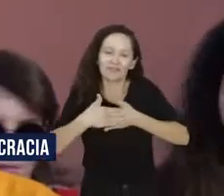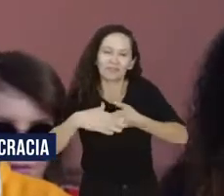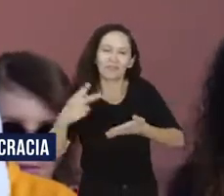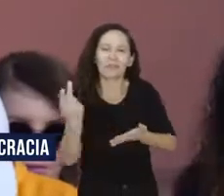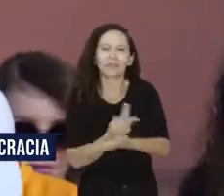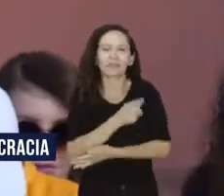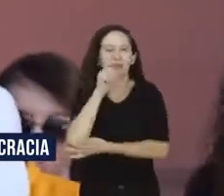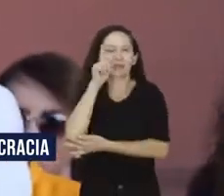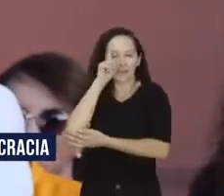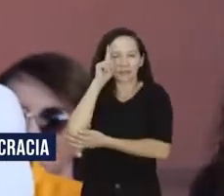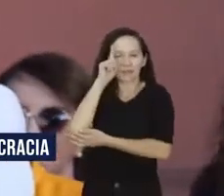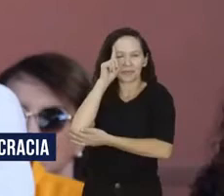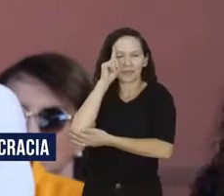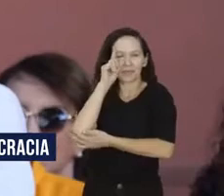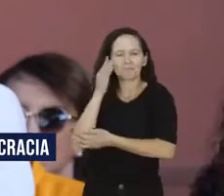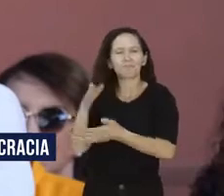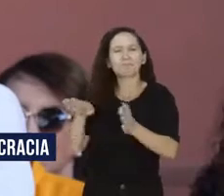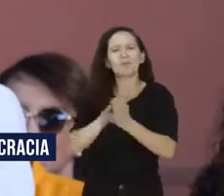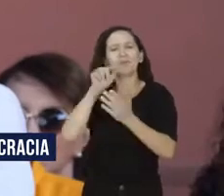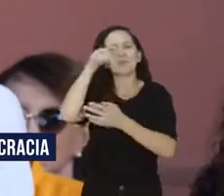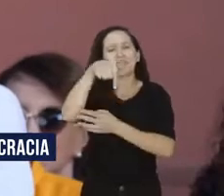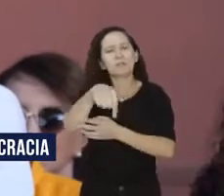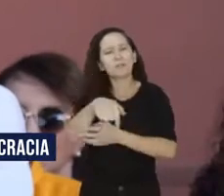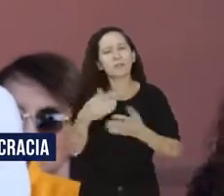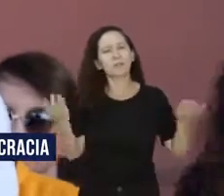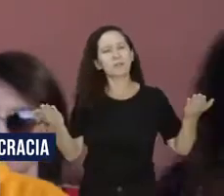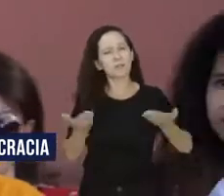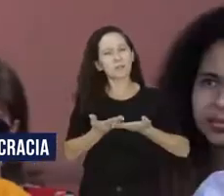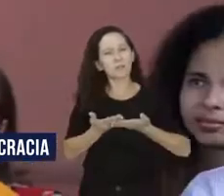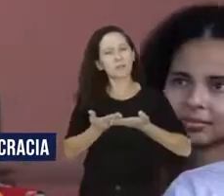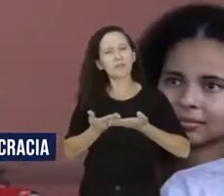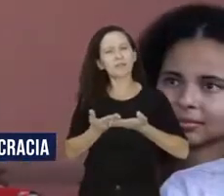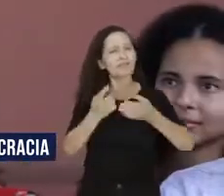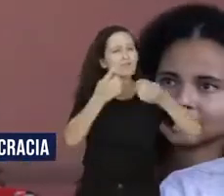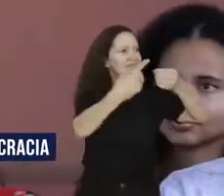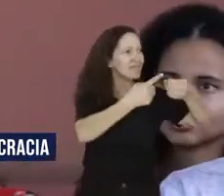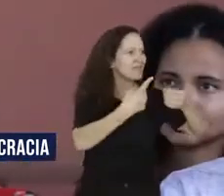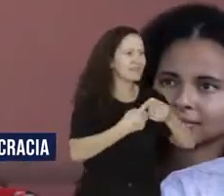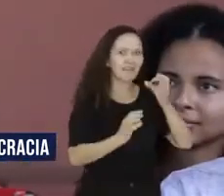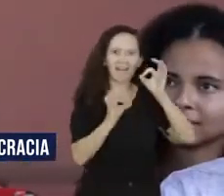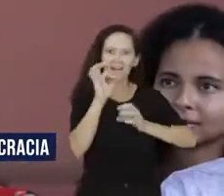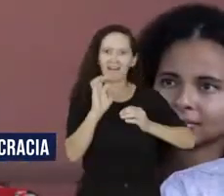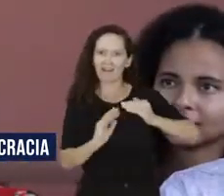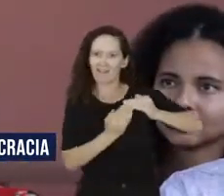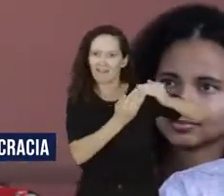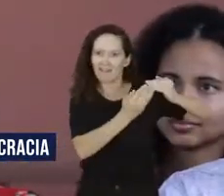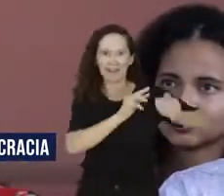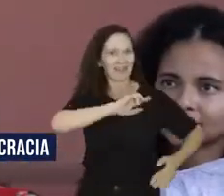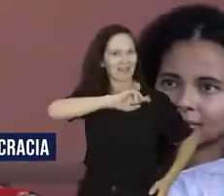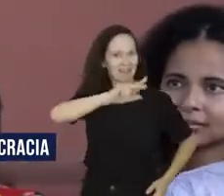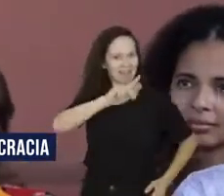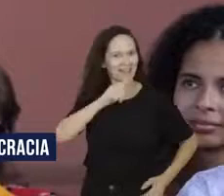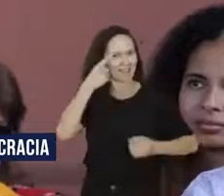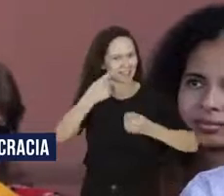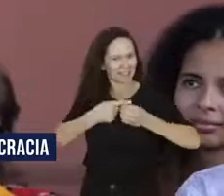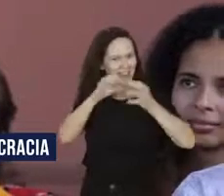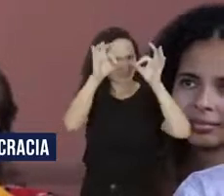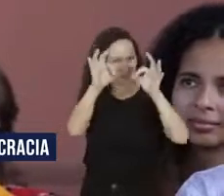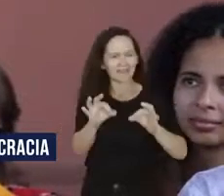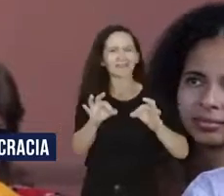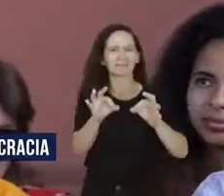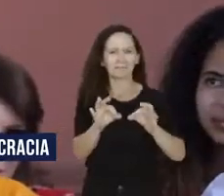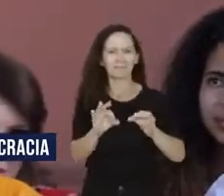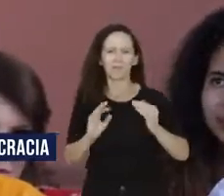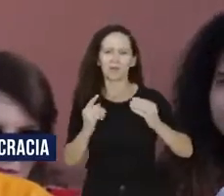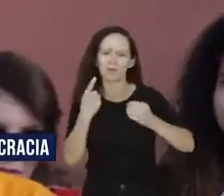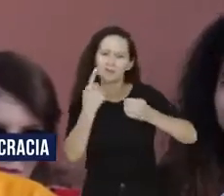aqui, sabe, hoje com uma cidade. Isso aqui não é uma favela. Isso aqui é uma cidade. É uma cidade que pode